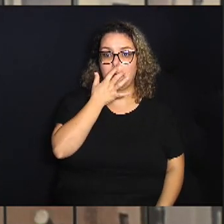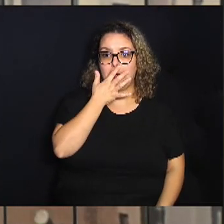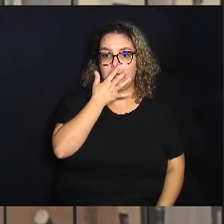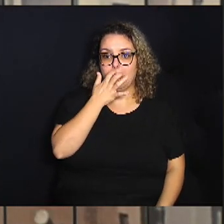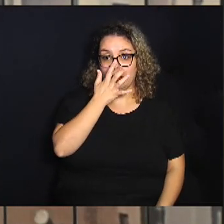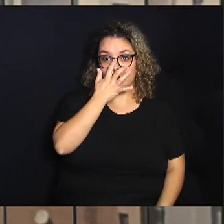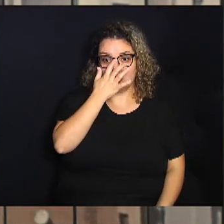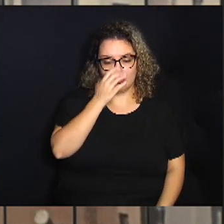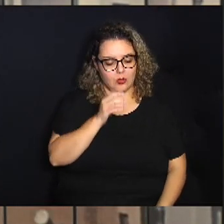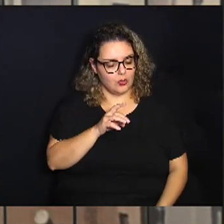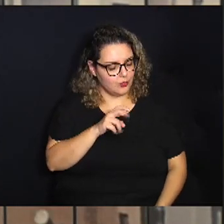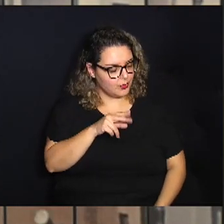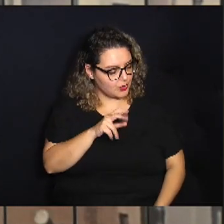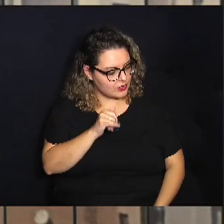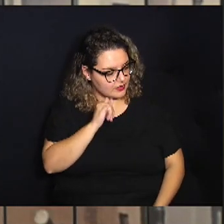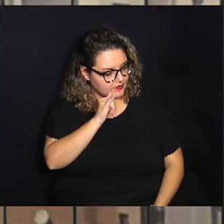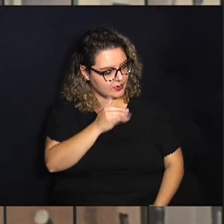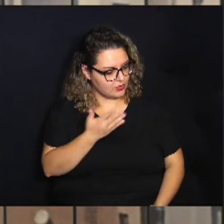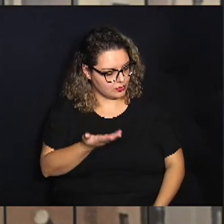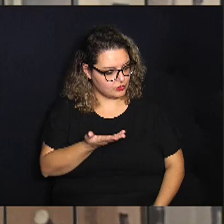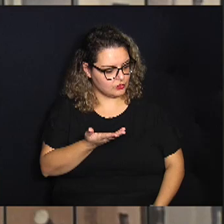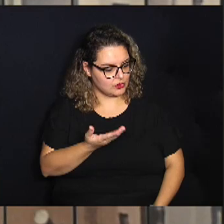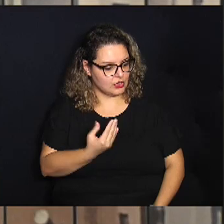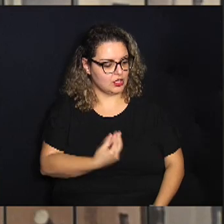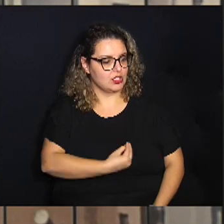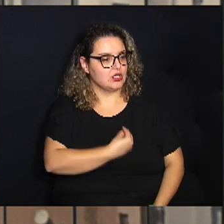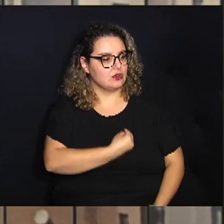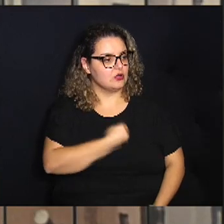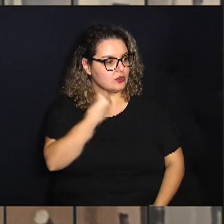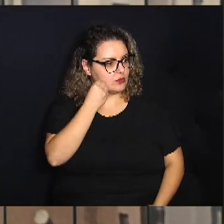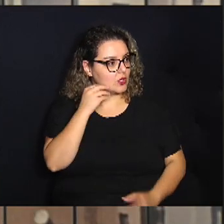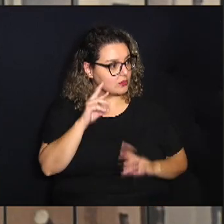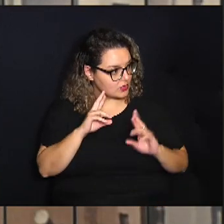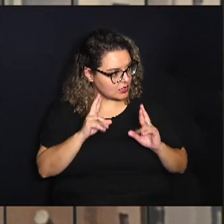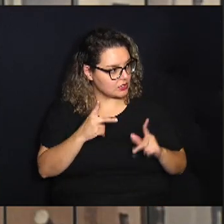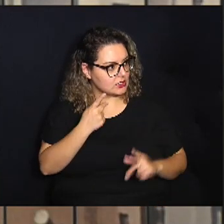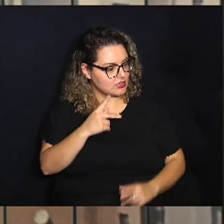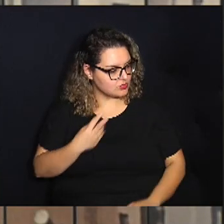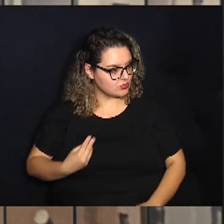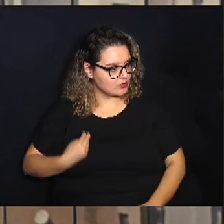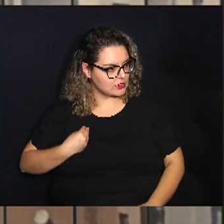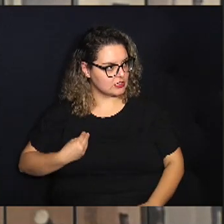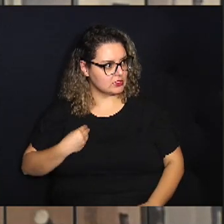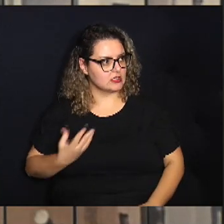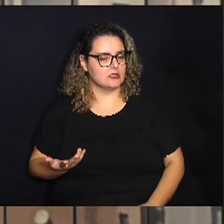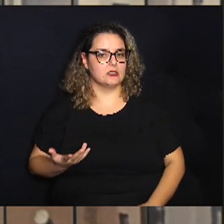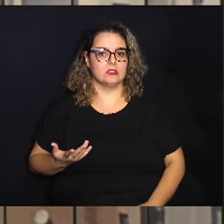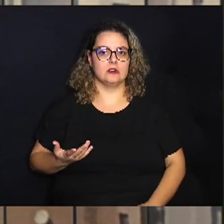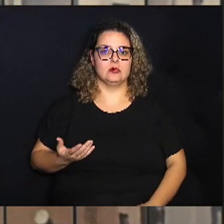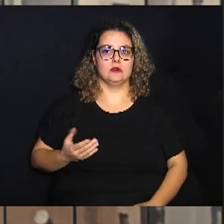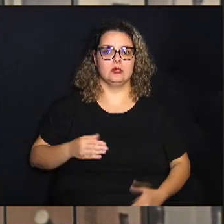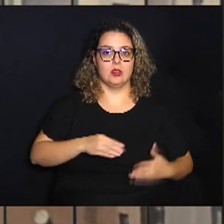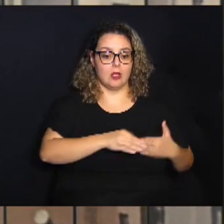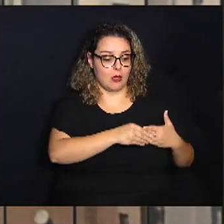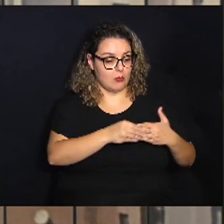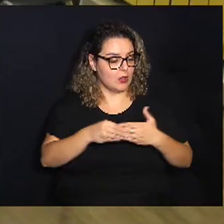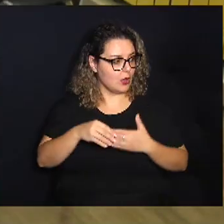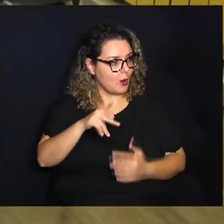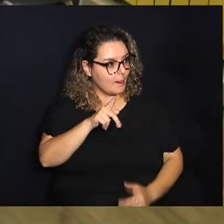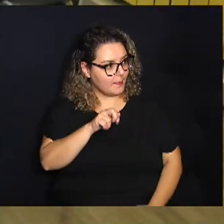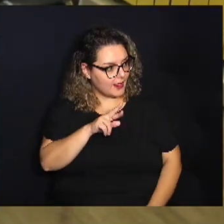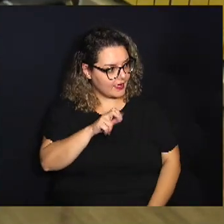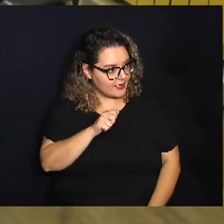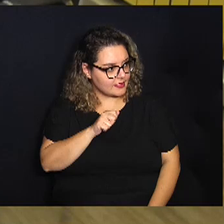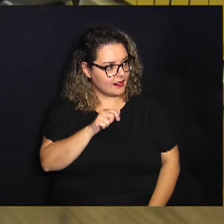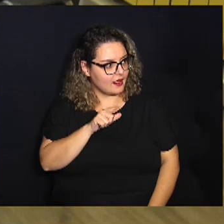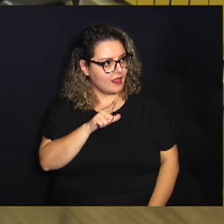Ô Bruna, você falou da questão que você vivenciou uma experiência diferente na sua carreira, que foi ser guia de uma para-atleta, né, da Letícia